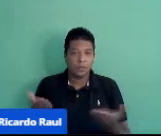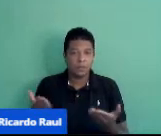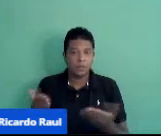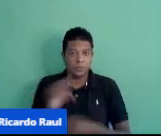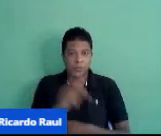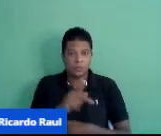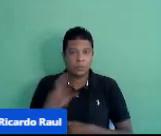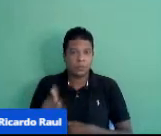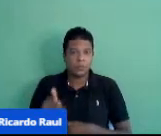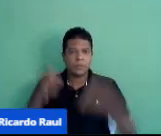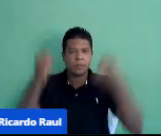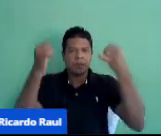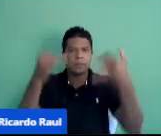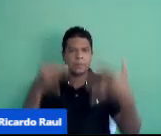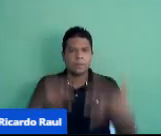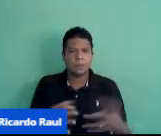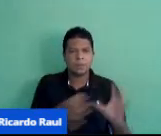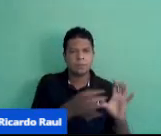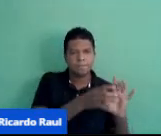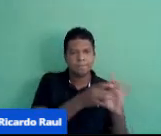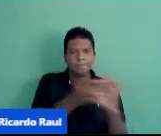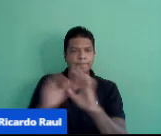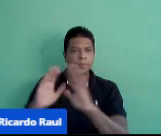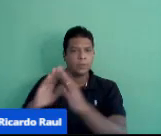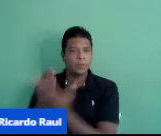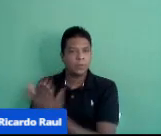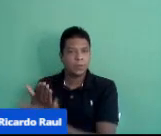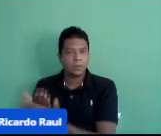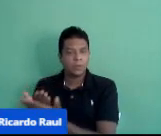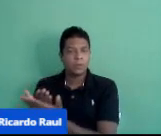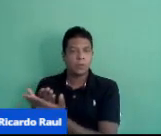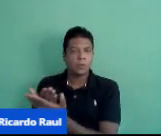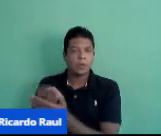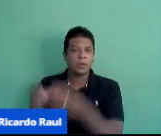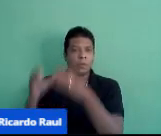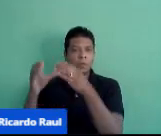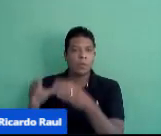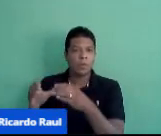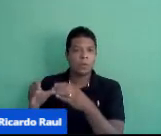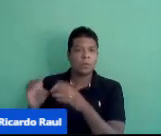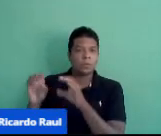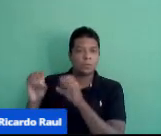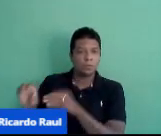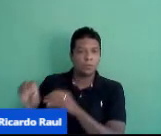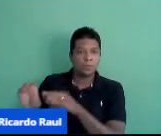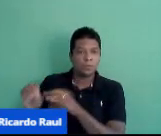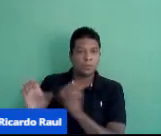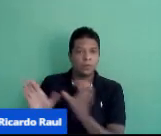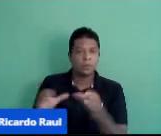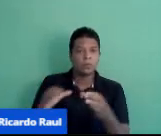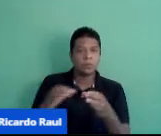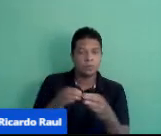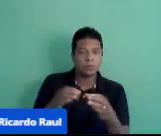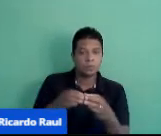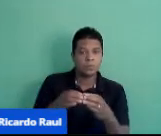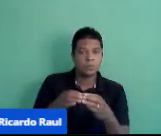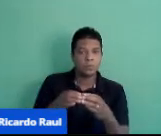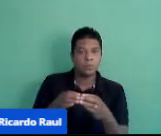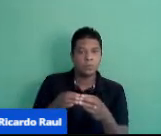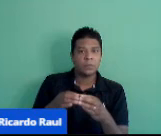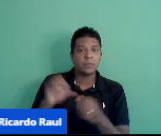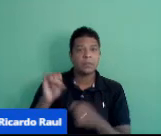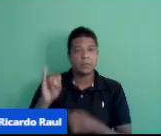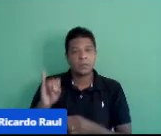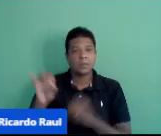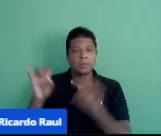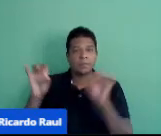o contexto das escolas, né? Do local que vocês dão aula ou das suas turmas, né? Se vocês quiserem ser mais detalhistas. Então,